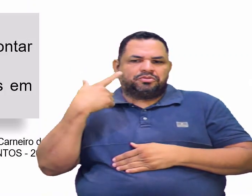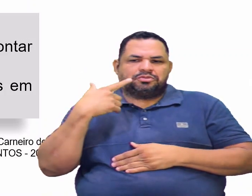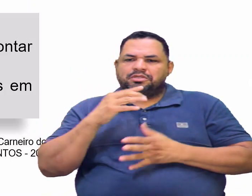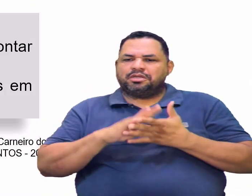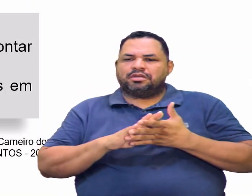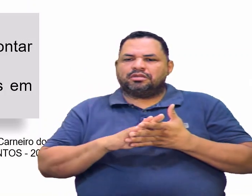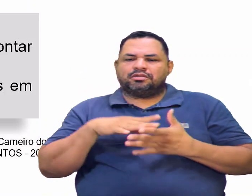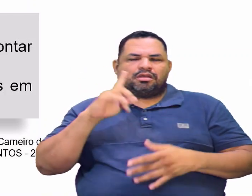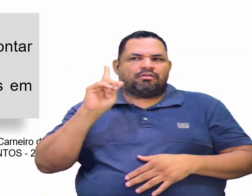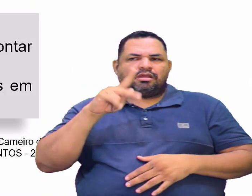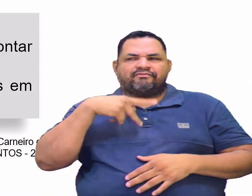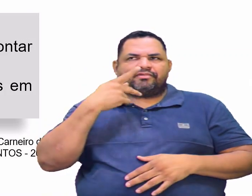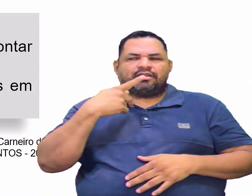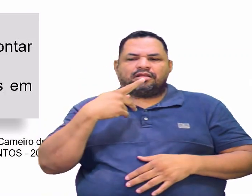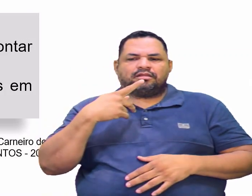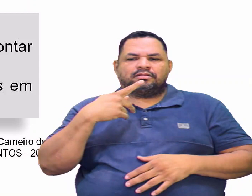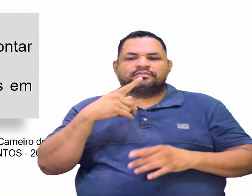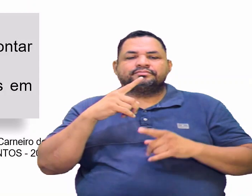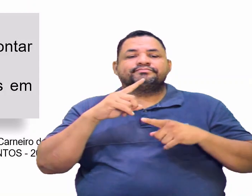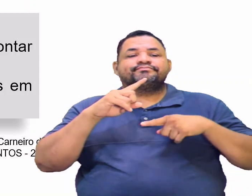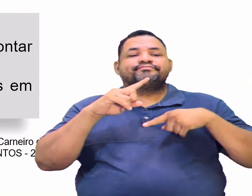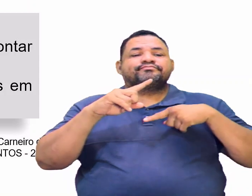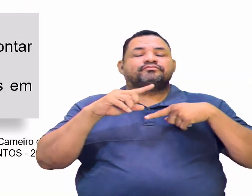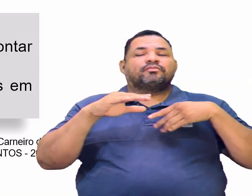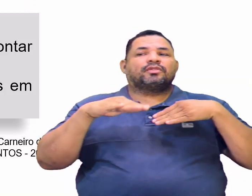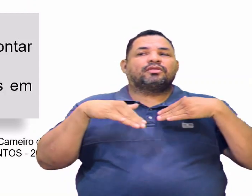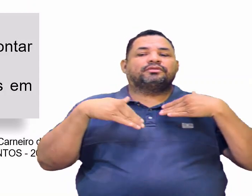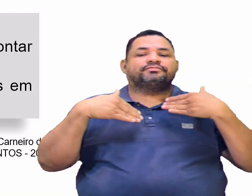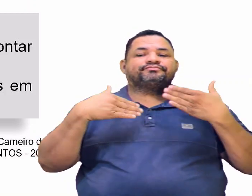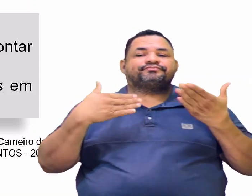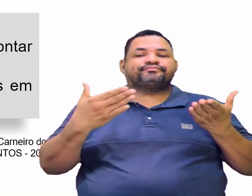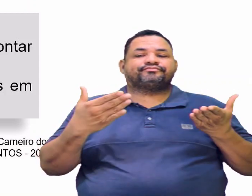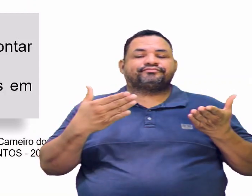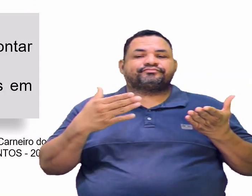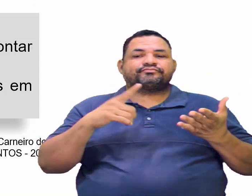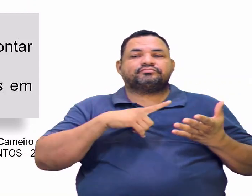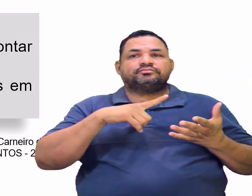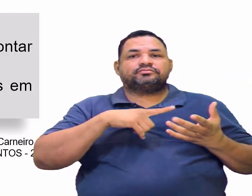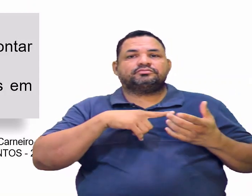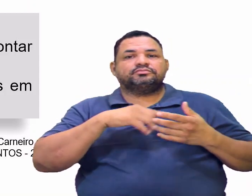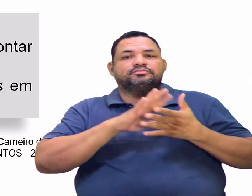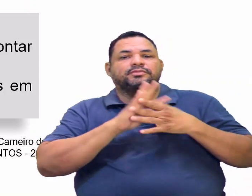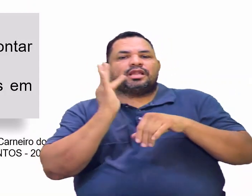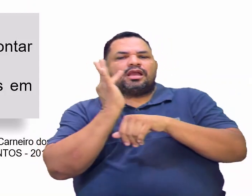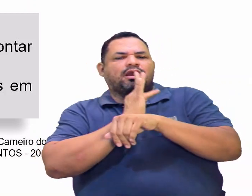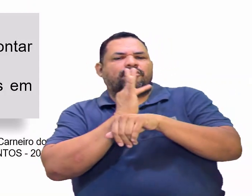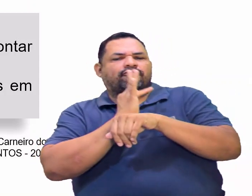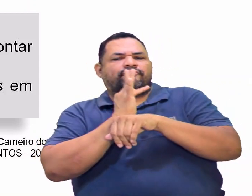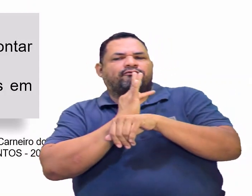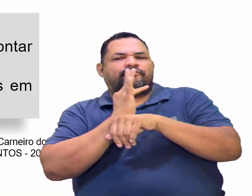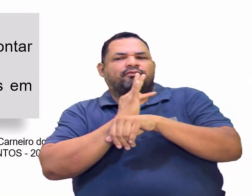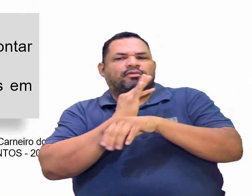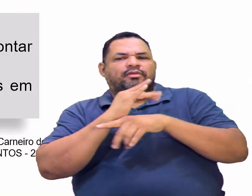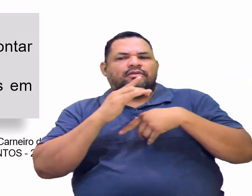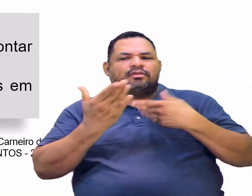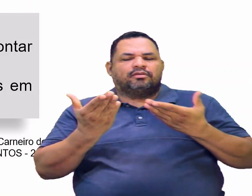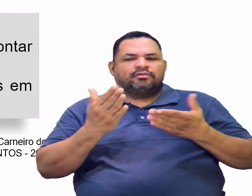narrativo. Algumas vezes, quando ia passar um filme, já com ele já